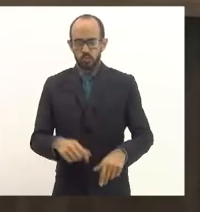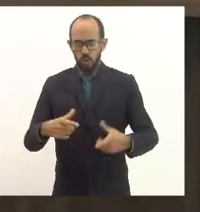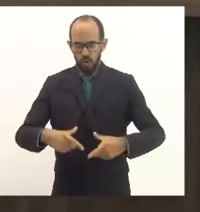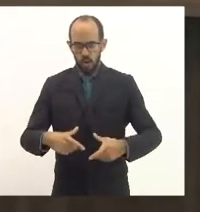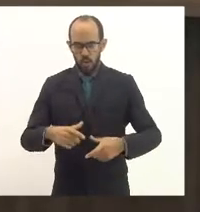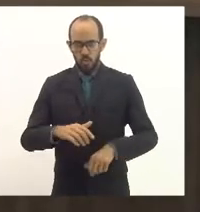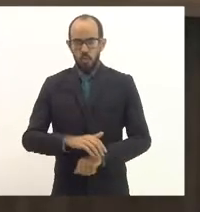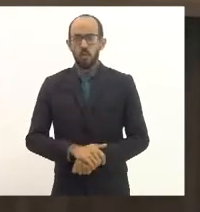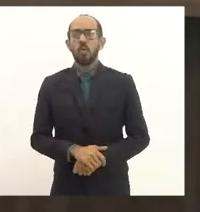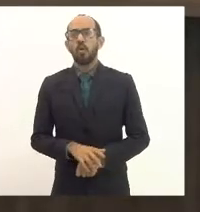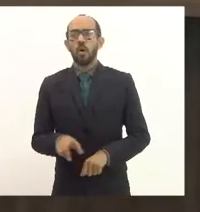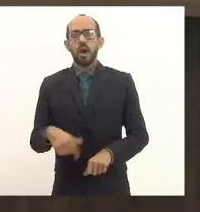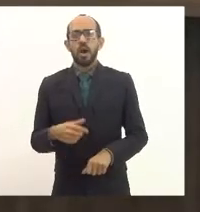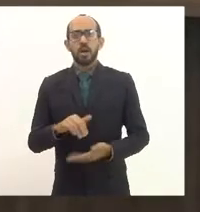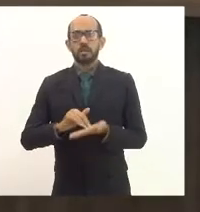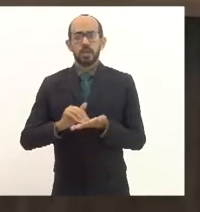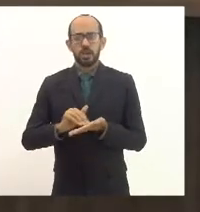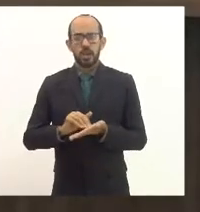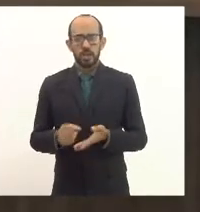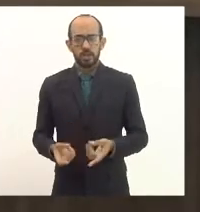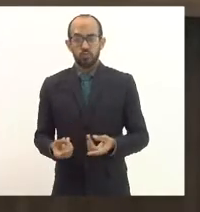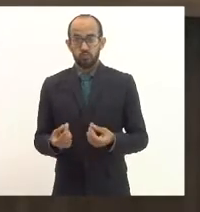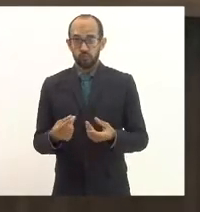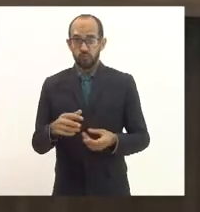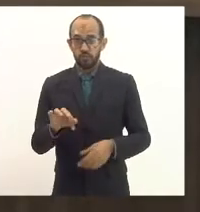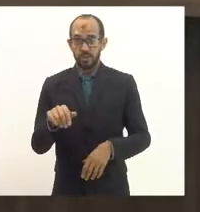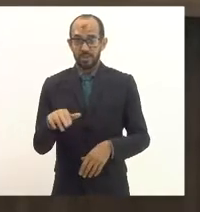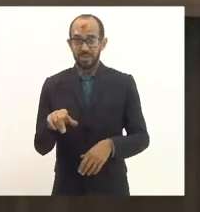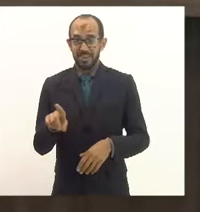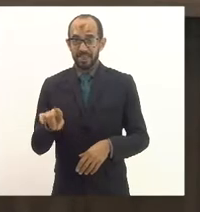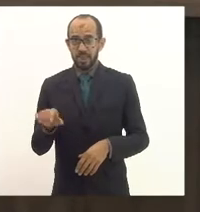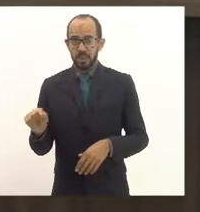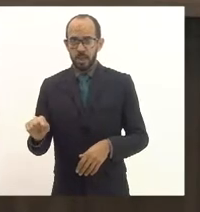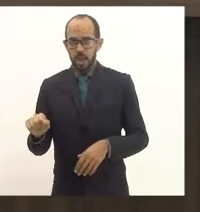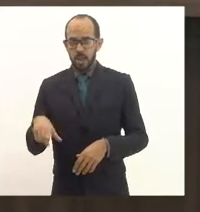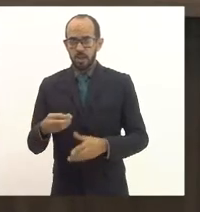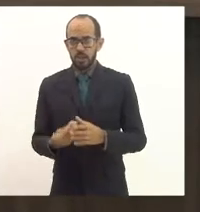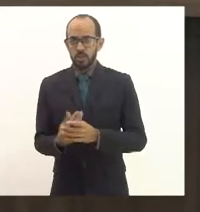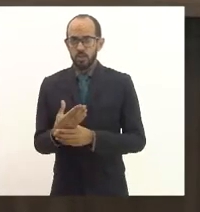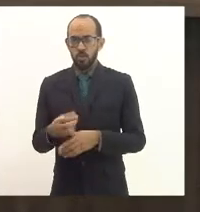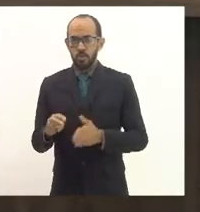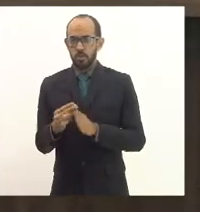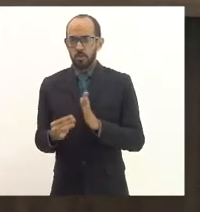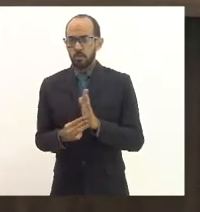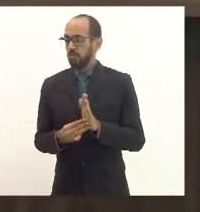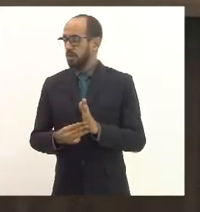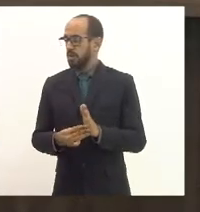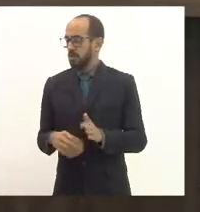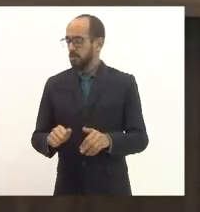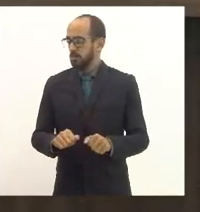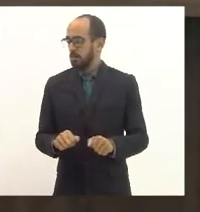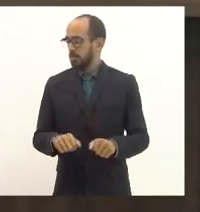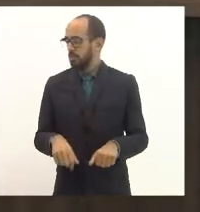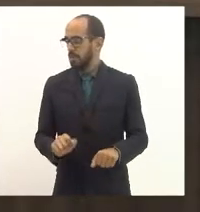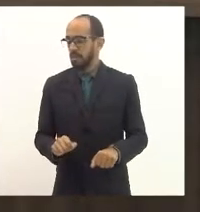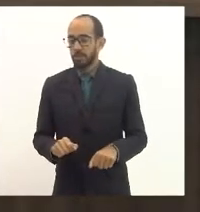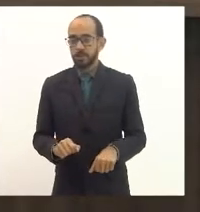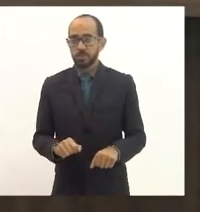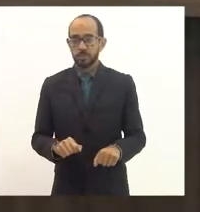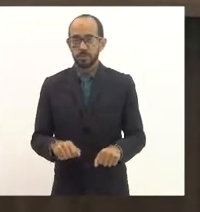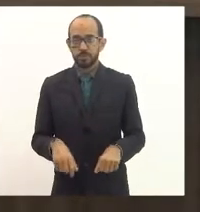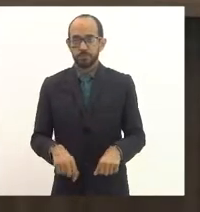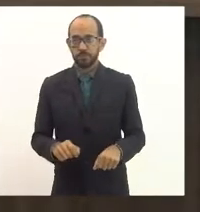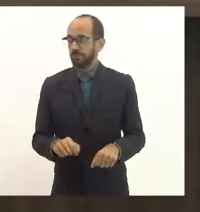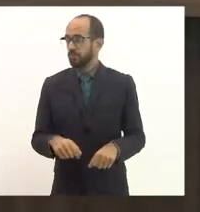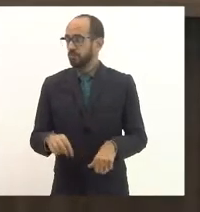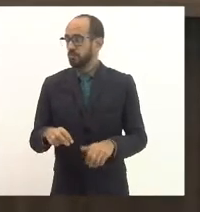A Secretaria de Fazenda criou uma nova metodologia, consoante o